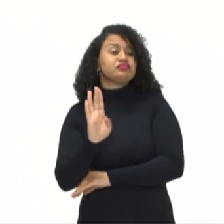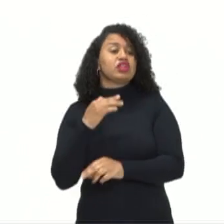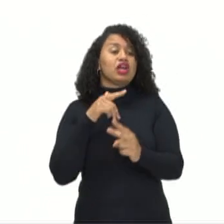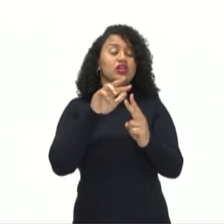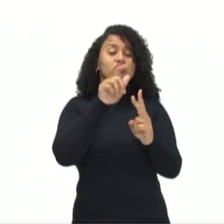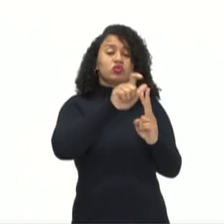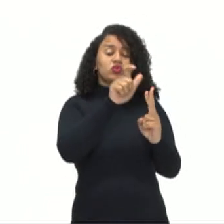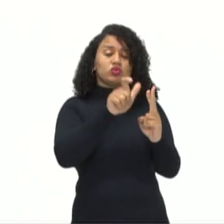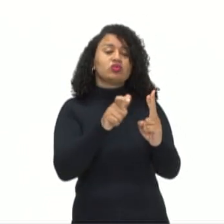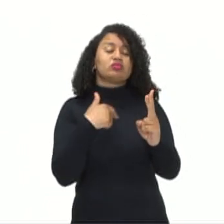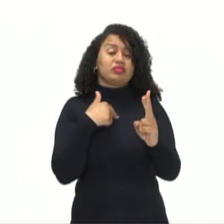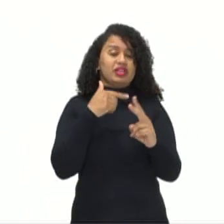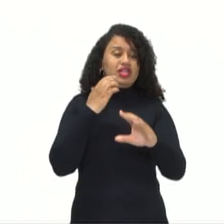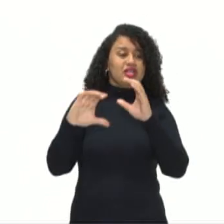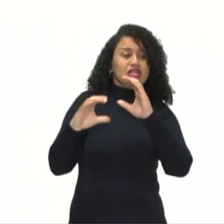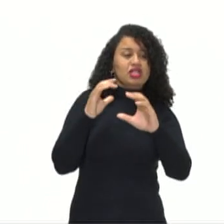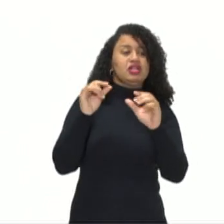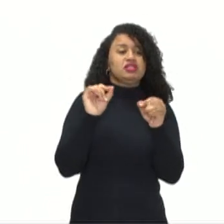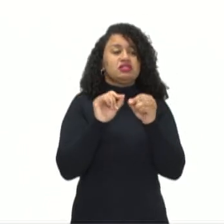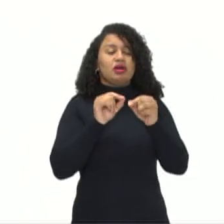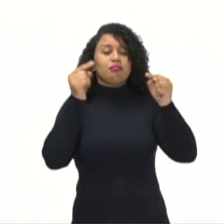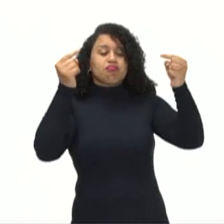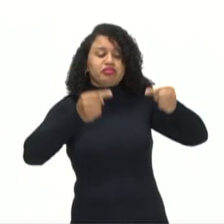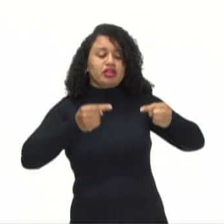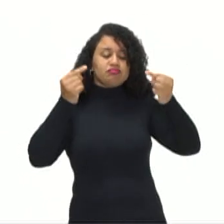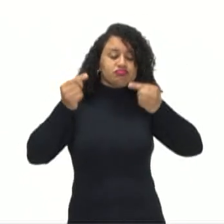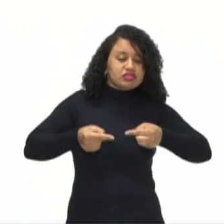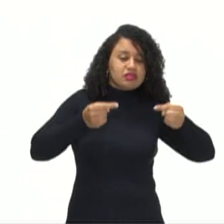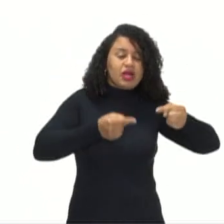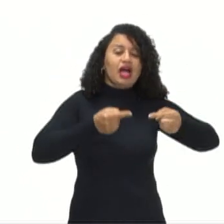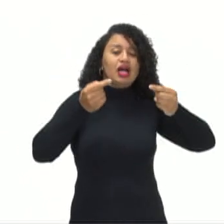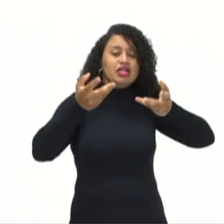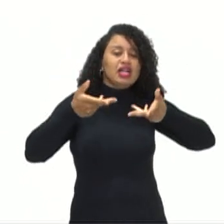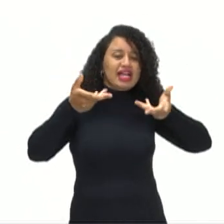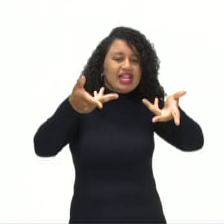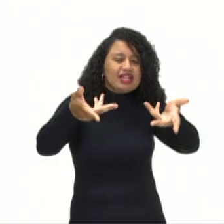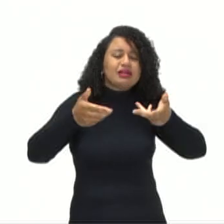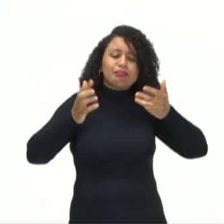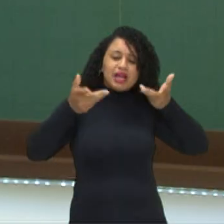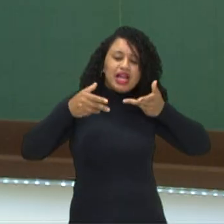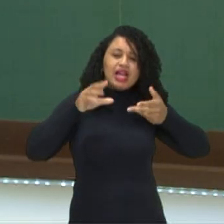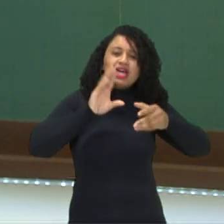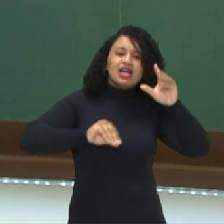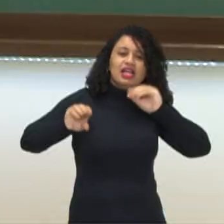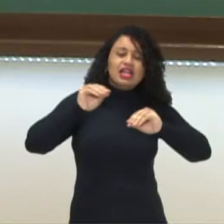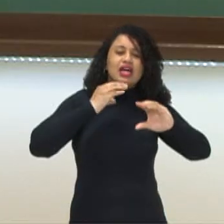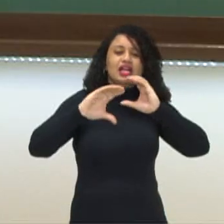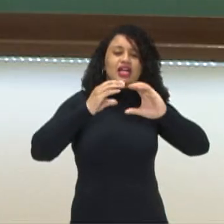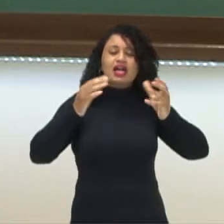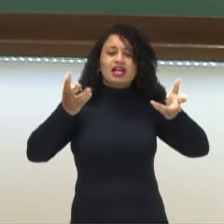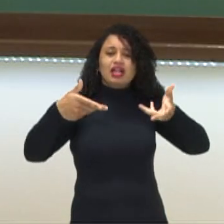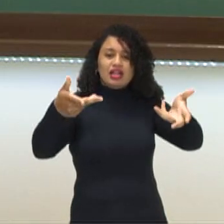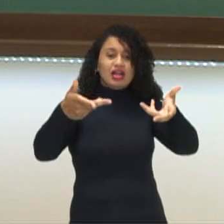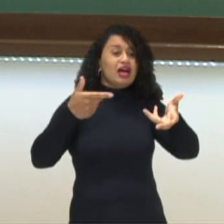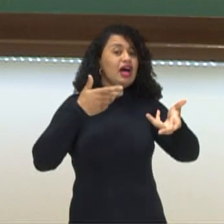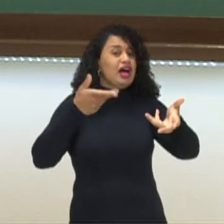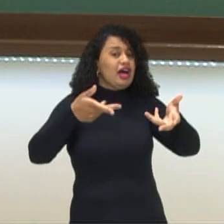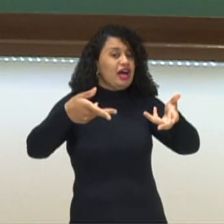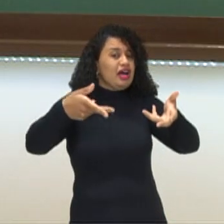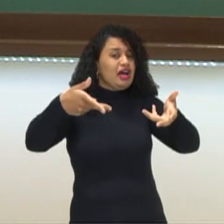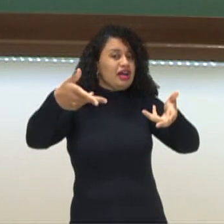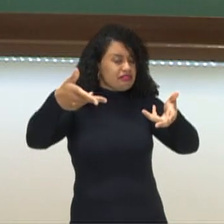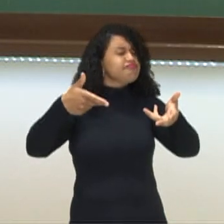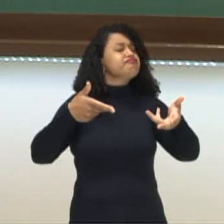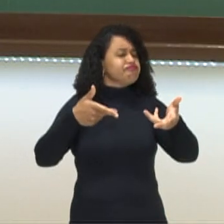duplas de embolada vão travando suas disputas numa velocidade danada, ou seja, rápida, ligeira, né?